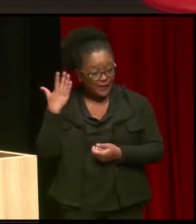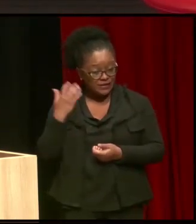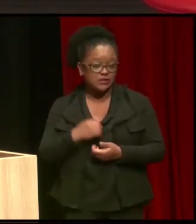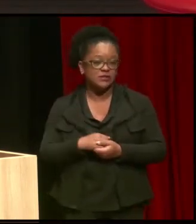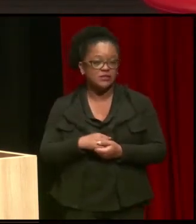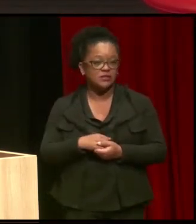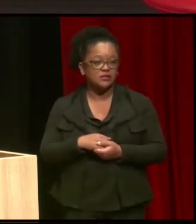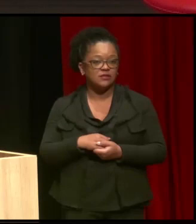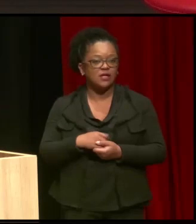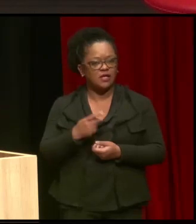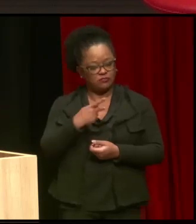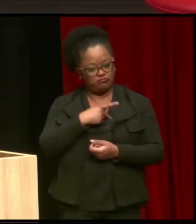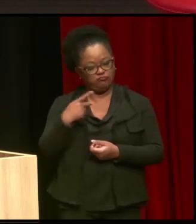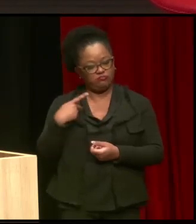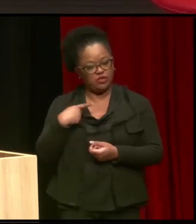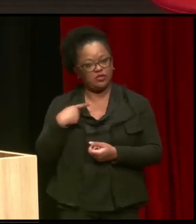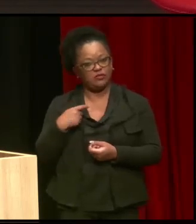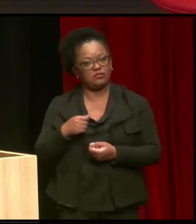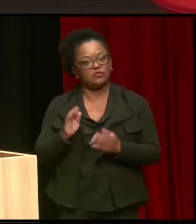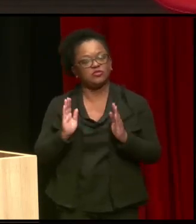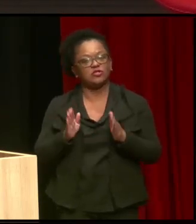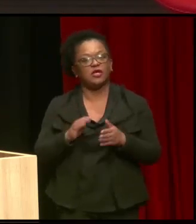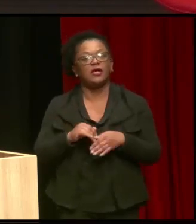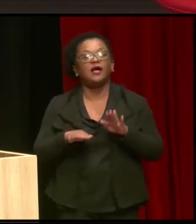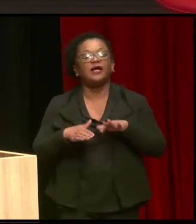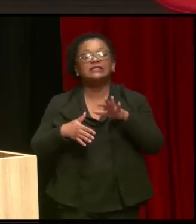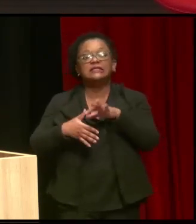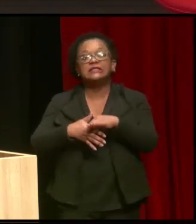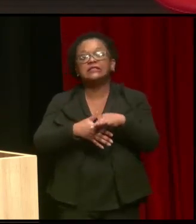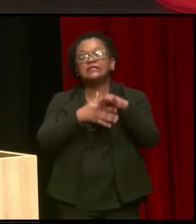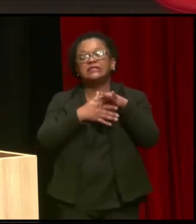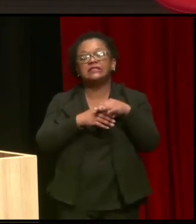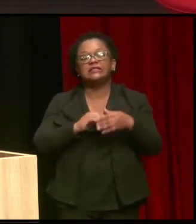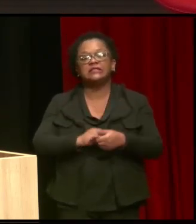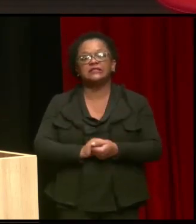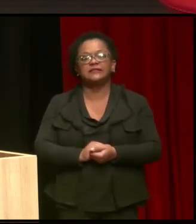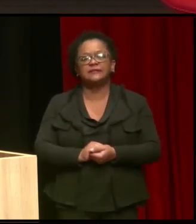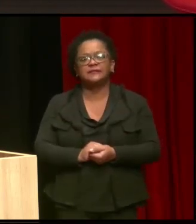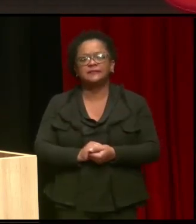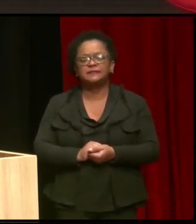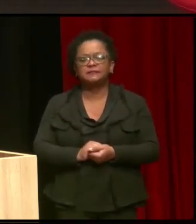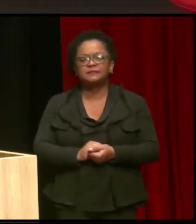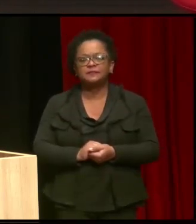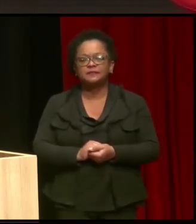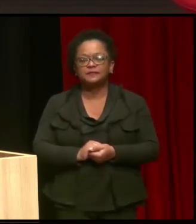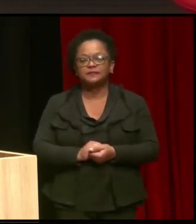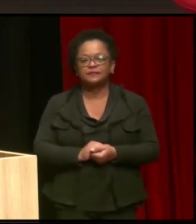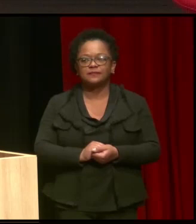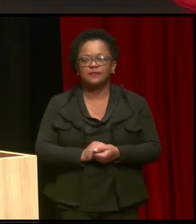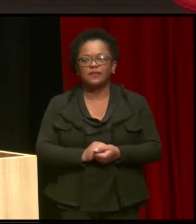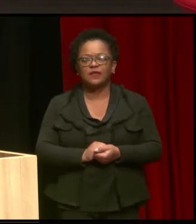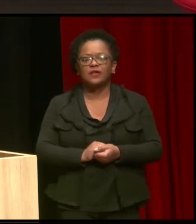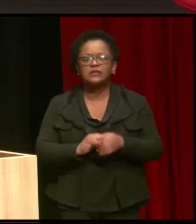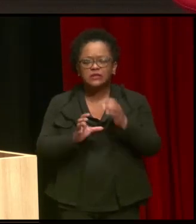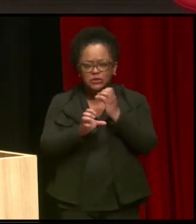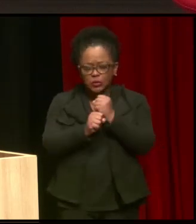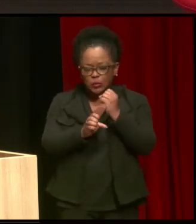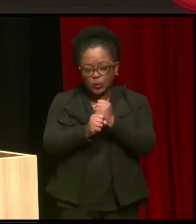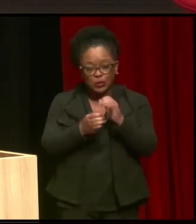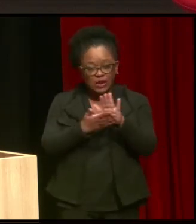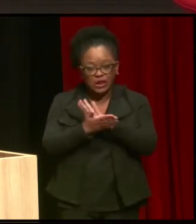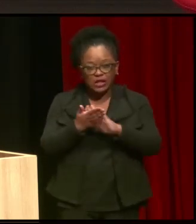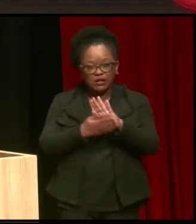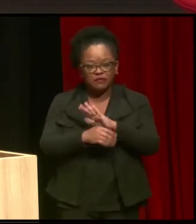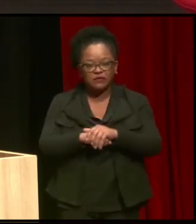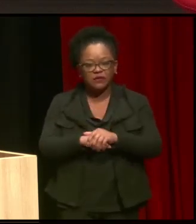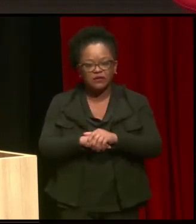Antônio, às vezes os meus líderes, leigos, não contavam quantas pessoas tinha na igreja. Eu falava, quantas pessoas tinha na igreja? Ah, pastor, nós esquecemos